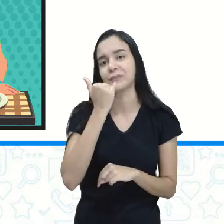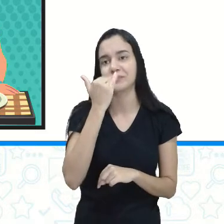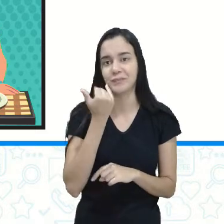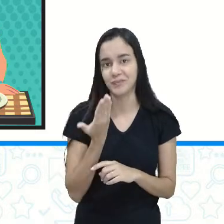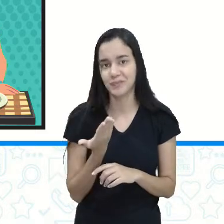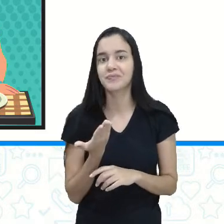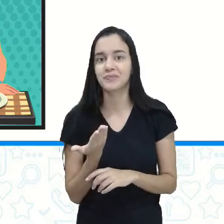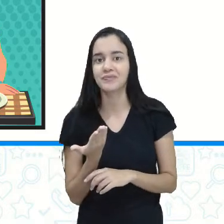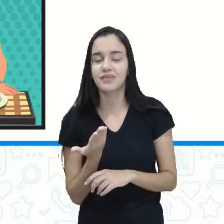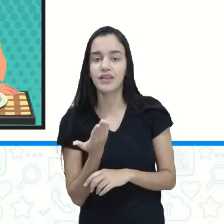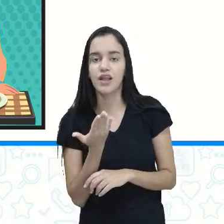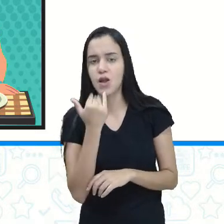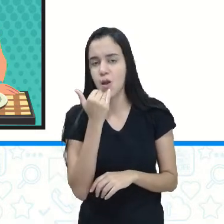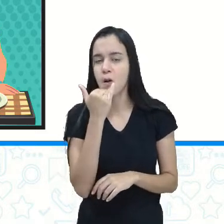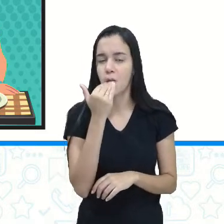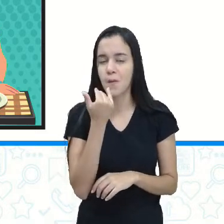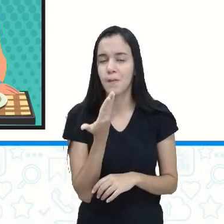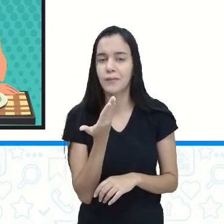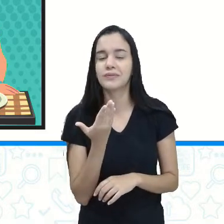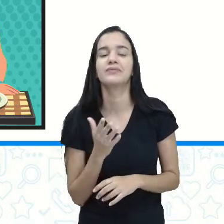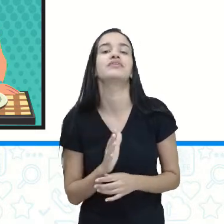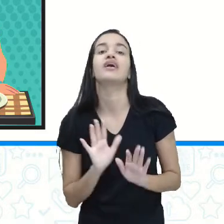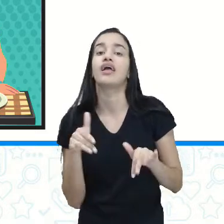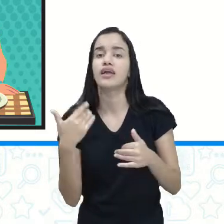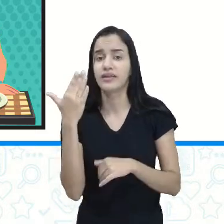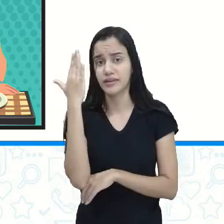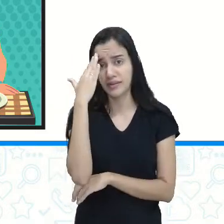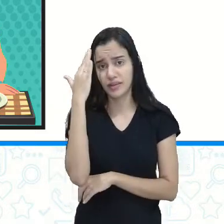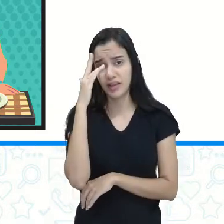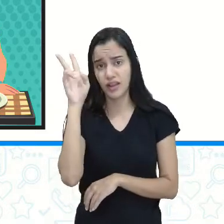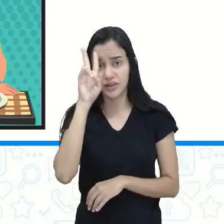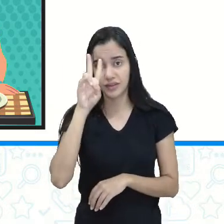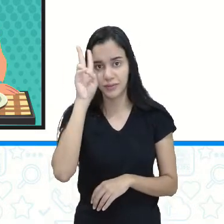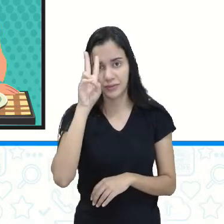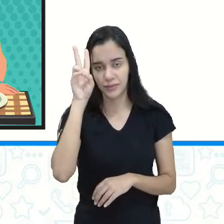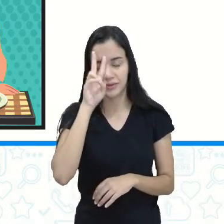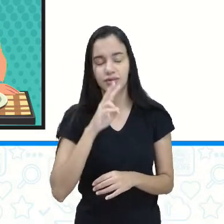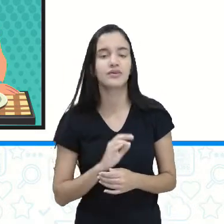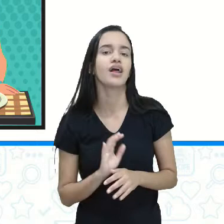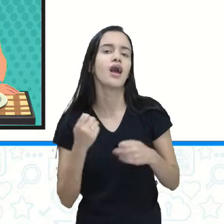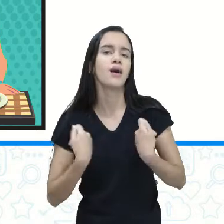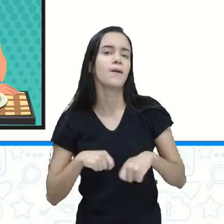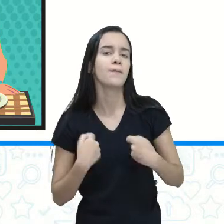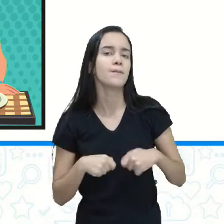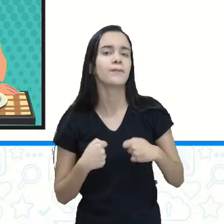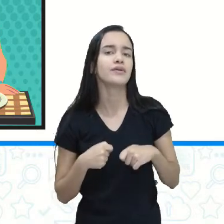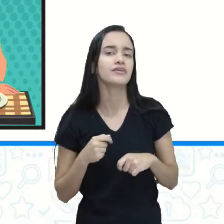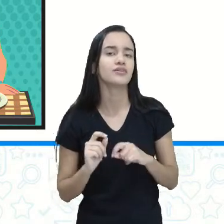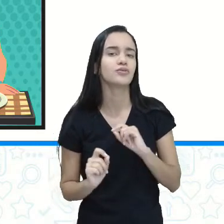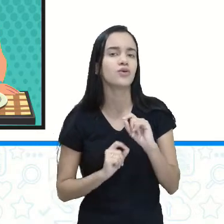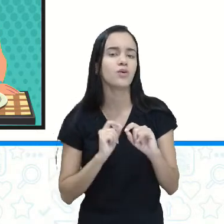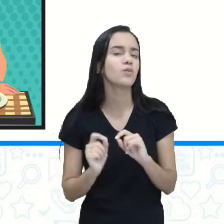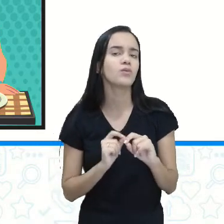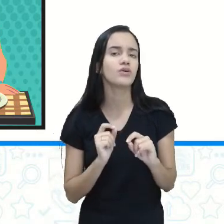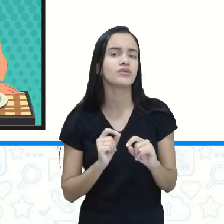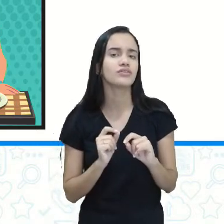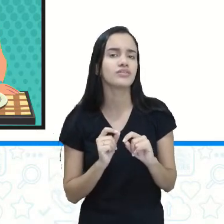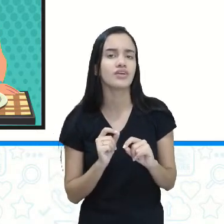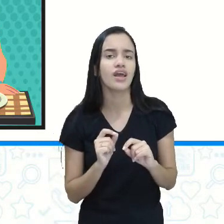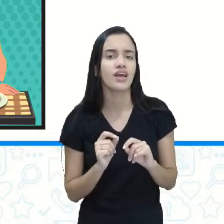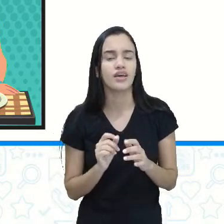ela está matando a fome dela. Entenderam essa historinha? Precisou de alguma